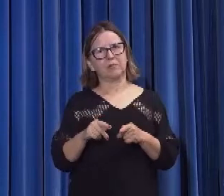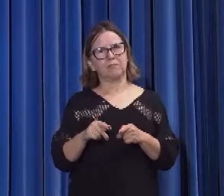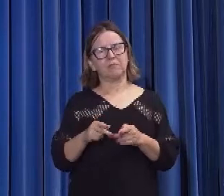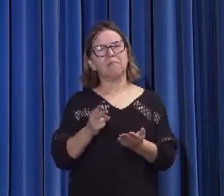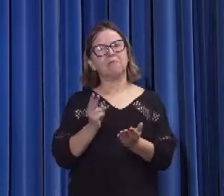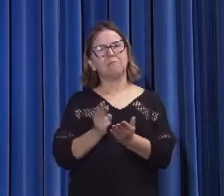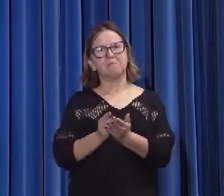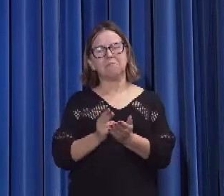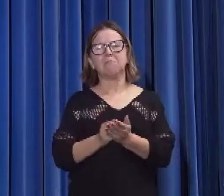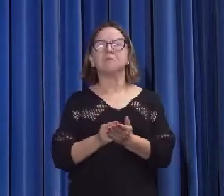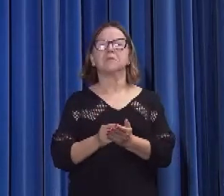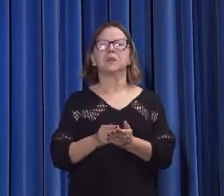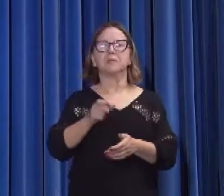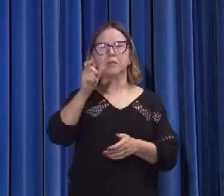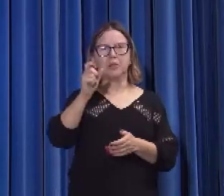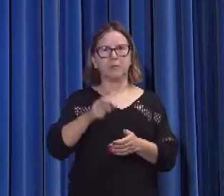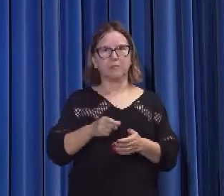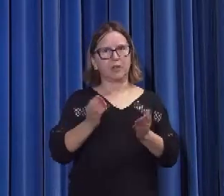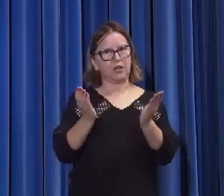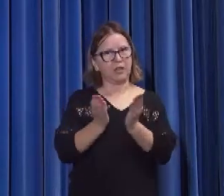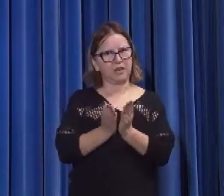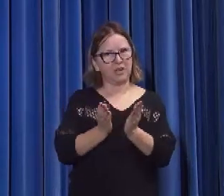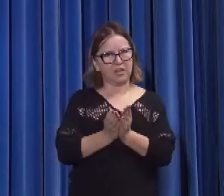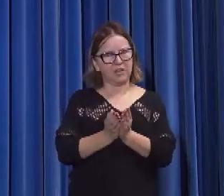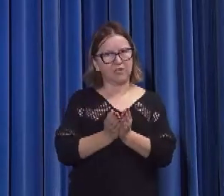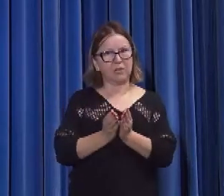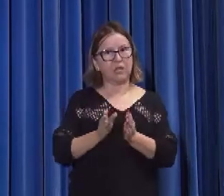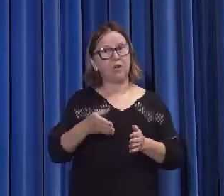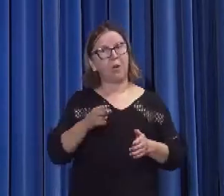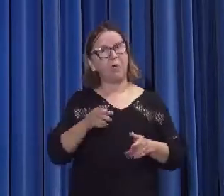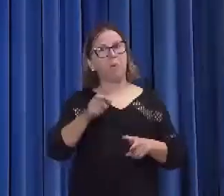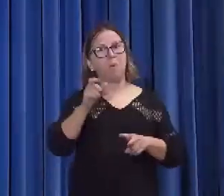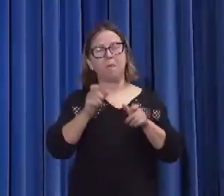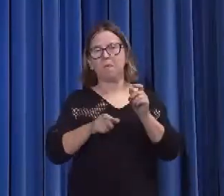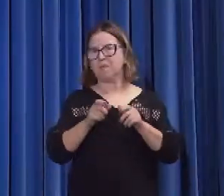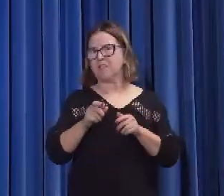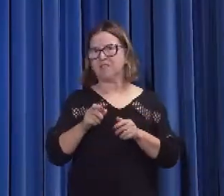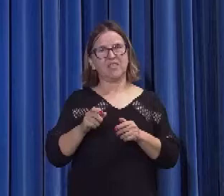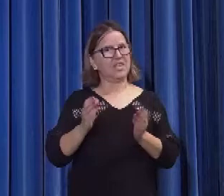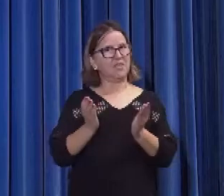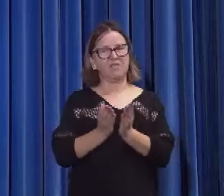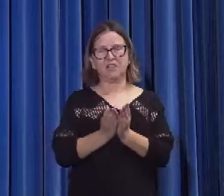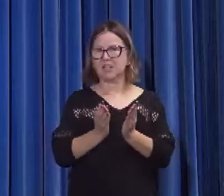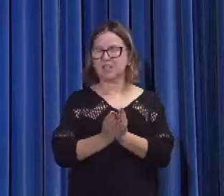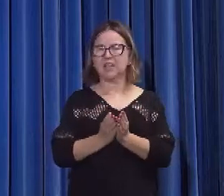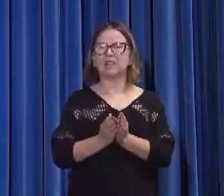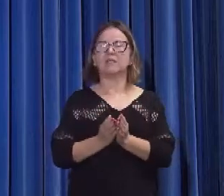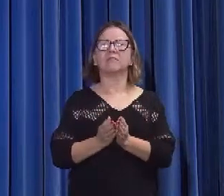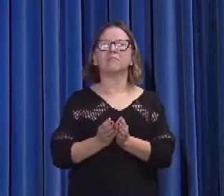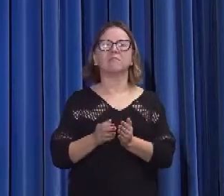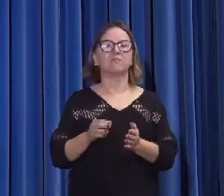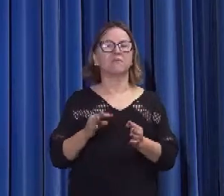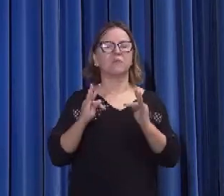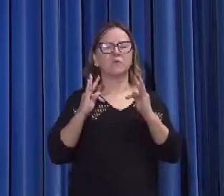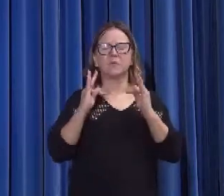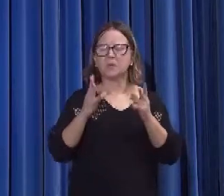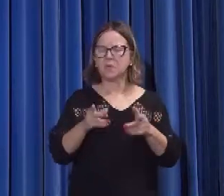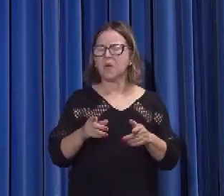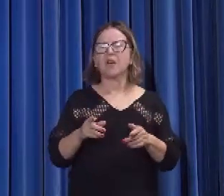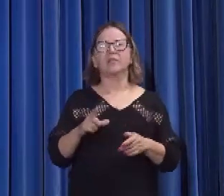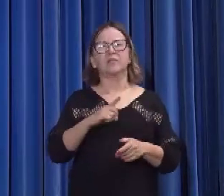crê. O sofrimento, ele é presente. A diferença é que o cristão pode perseverar no